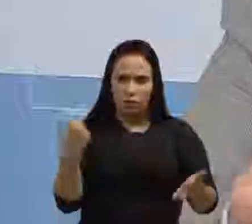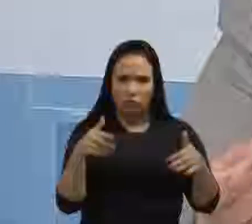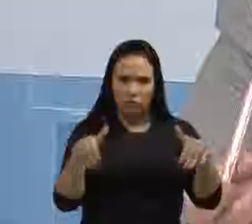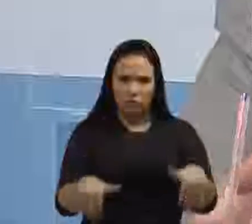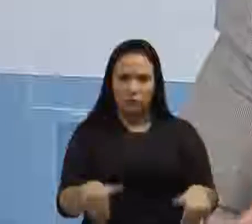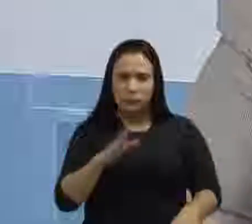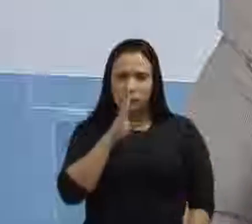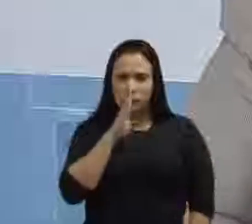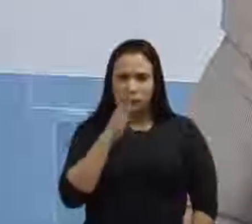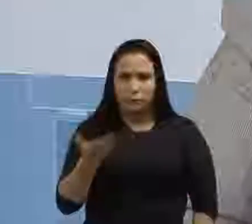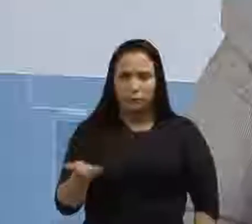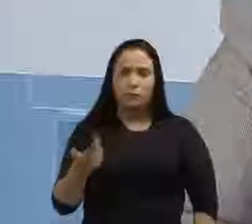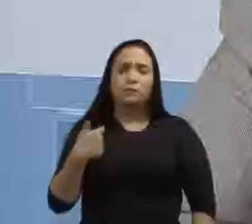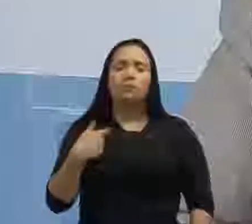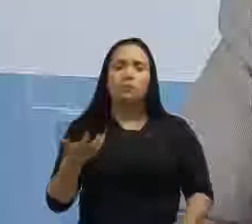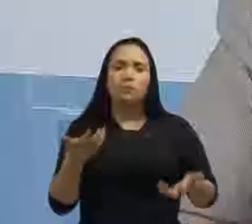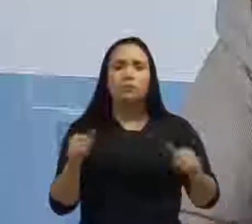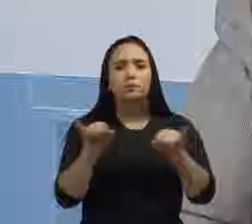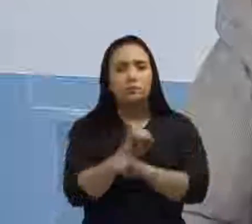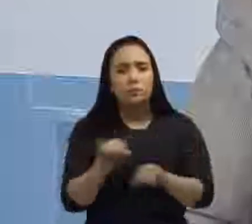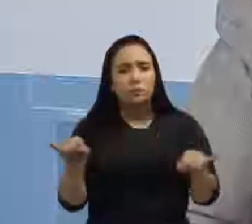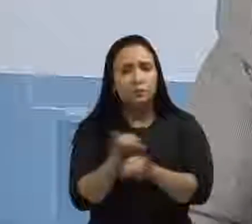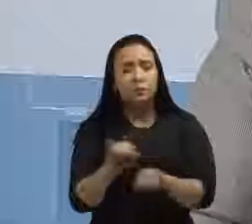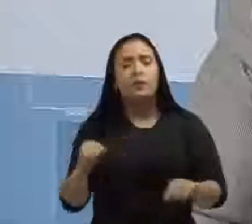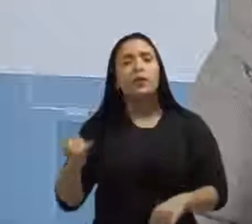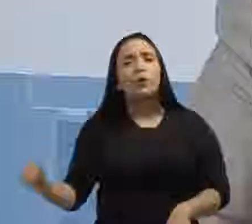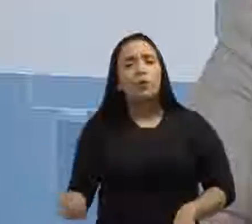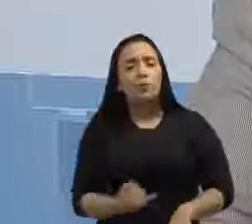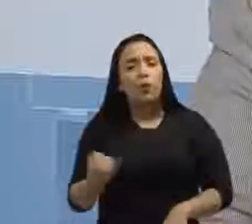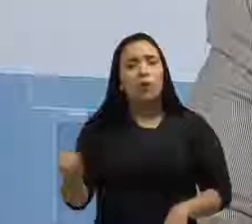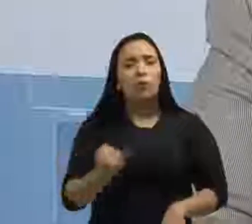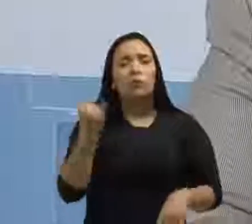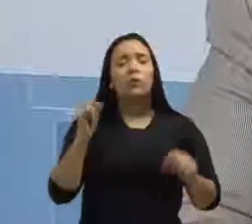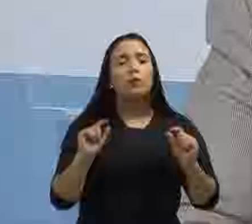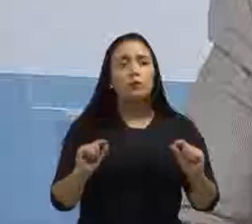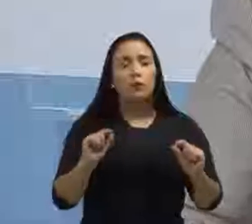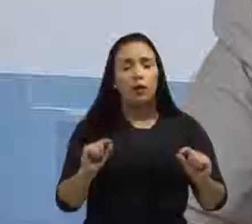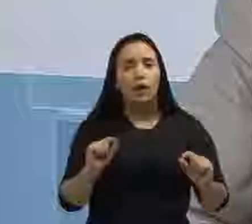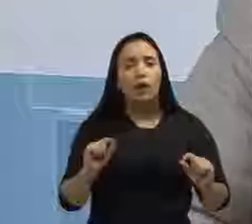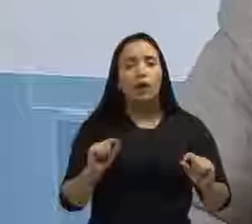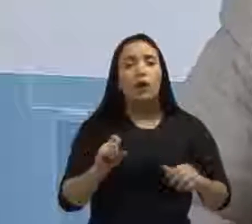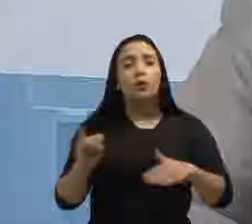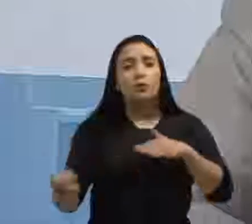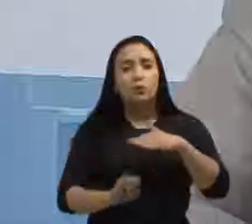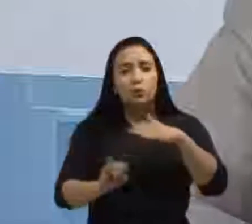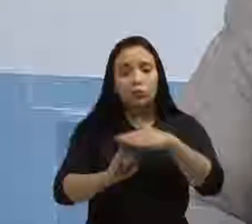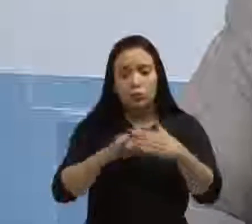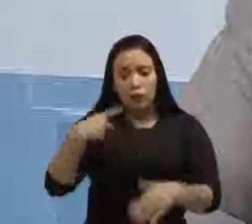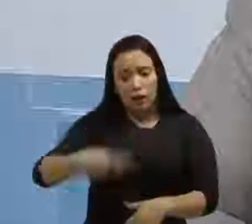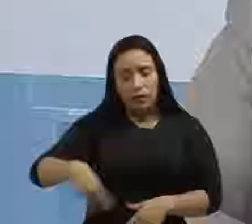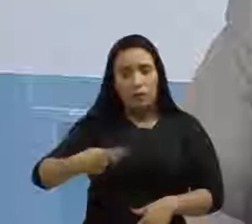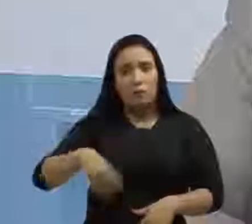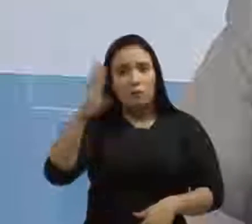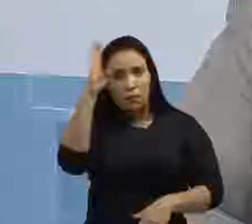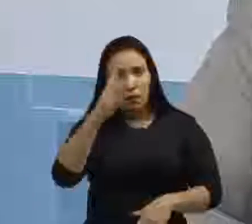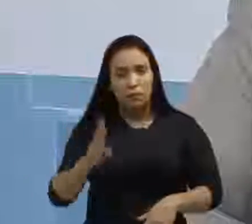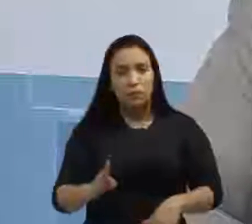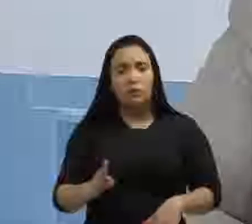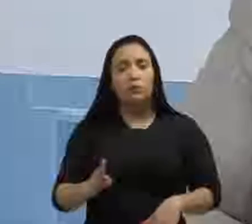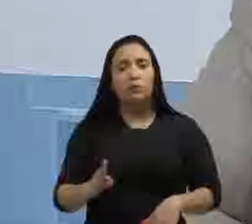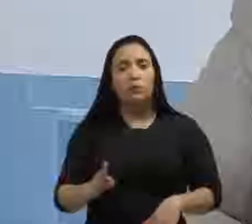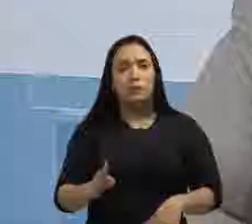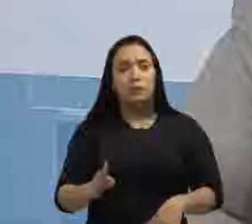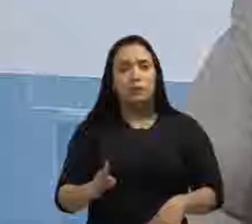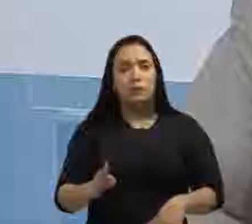isso? Então, o que eu estou querendo dizer, e é importante a gente dizer, é que as instituições nesse Brasil, nesse país,